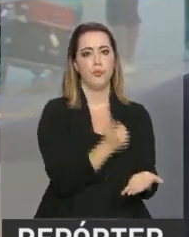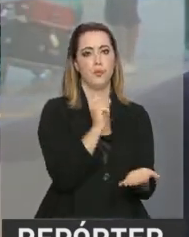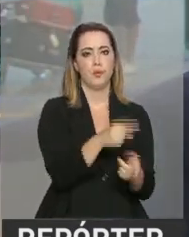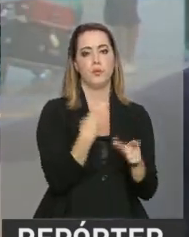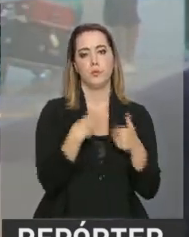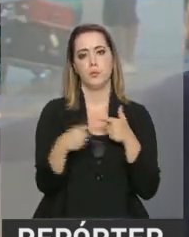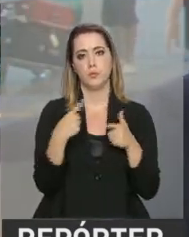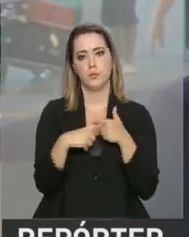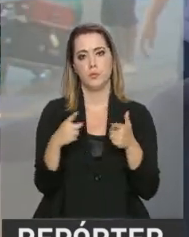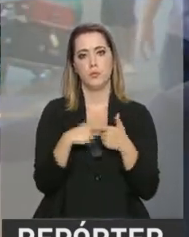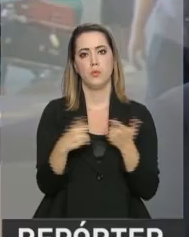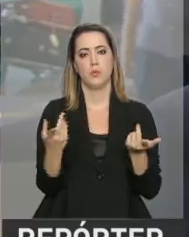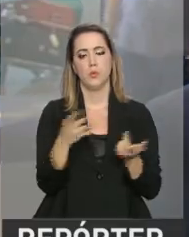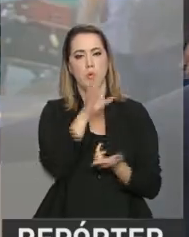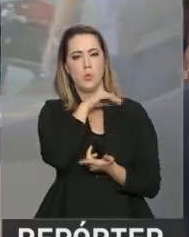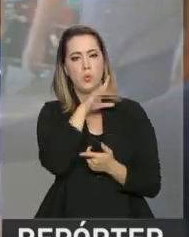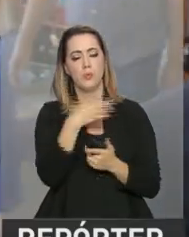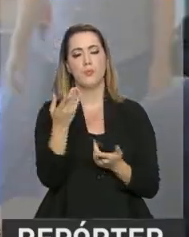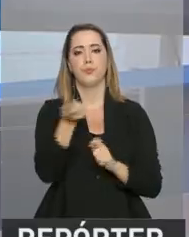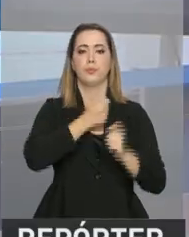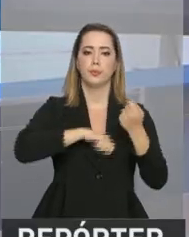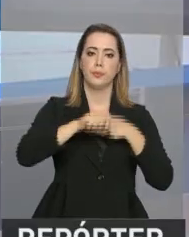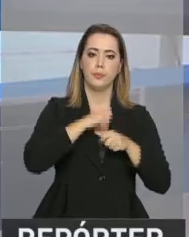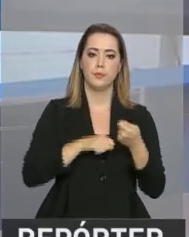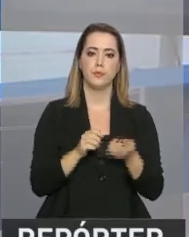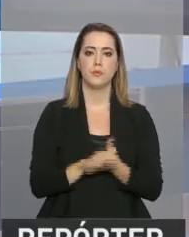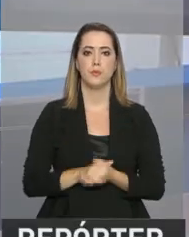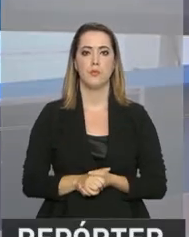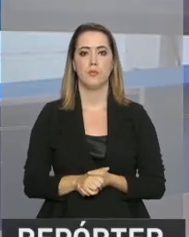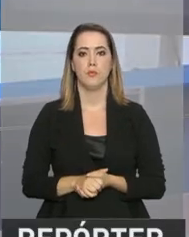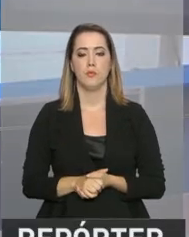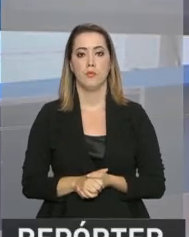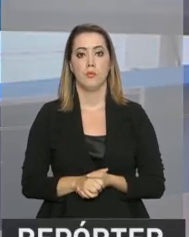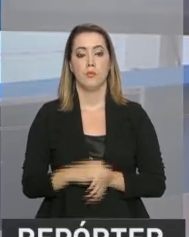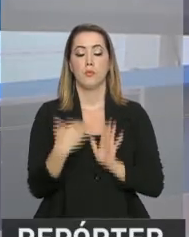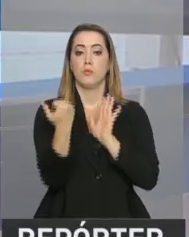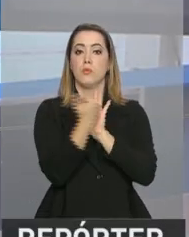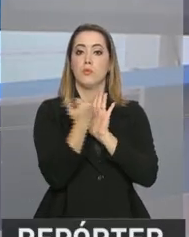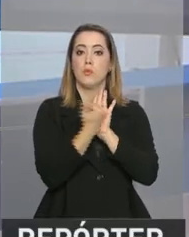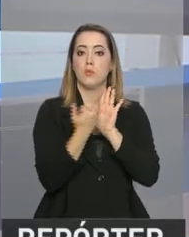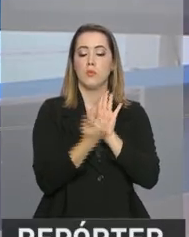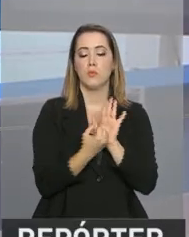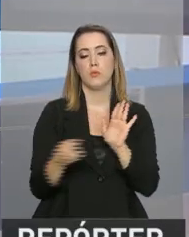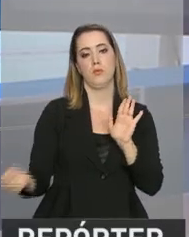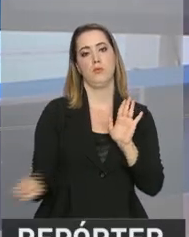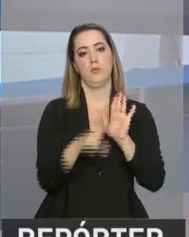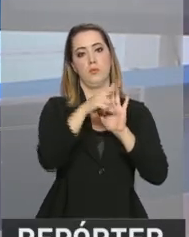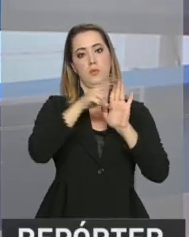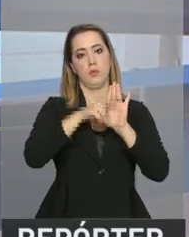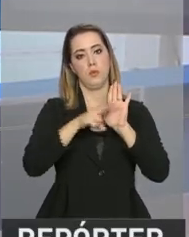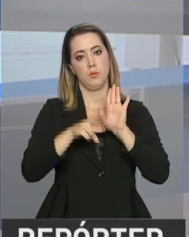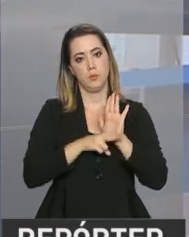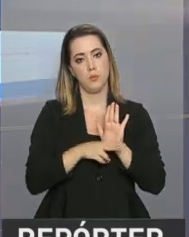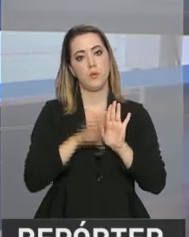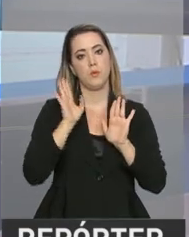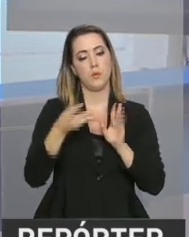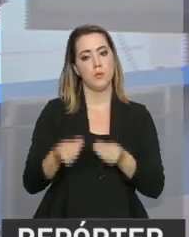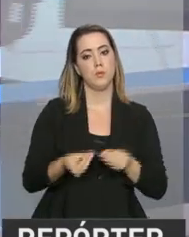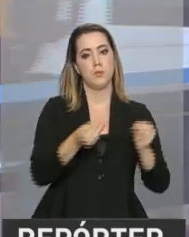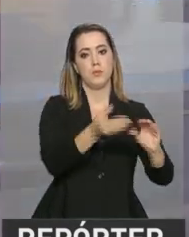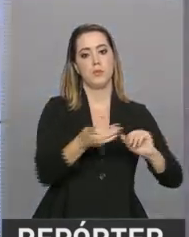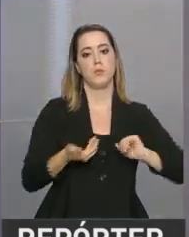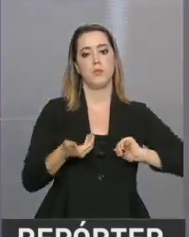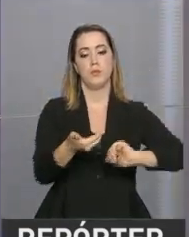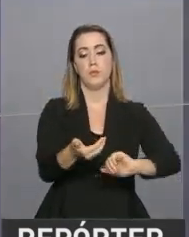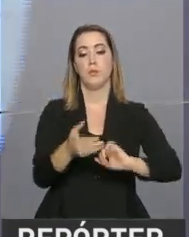consequências muito ruins paraa economia e o projeto de reforma da Previdência Social já foi encaminhado ao congresso e é para lá